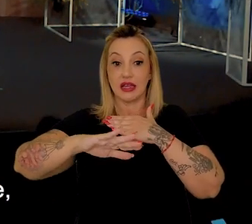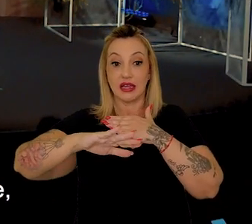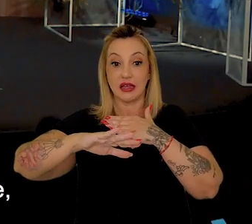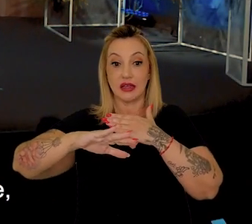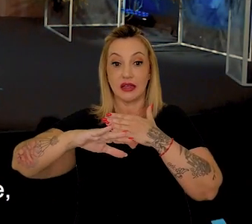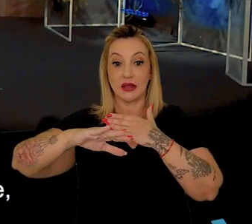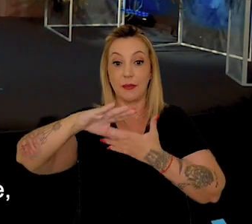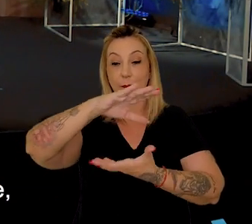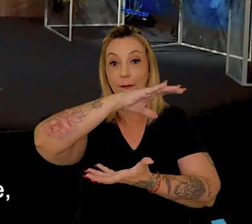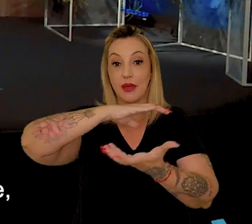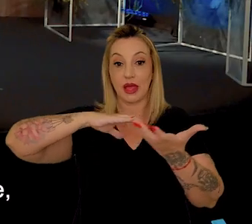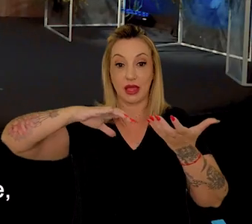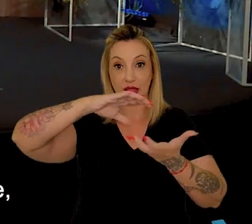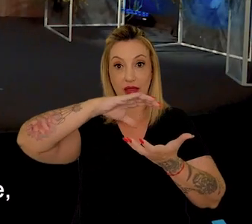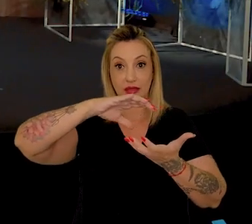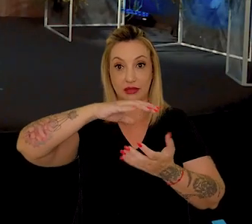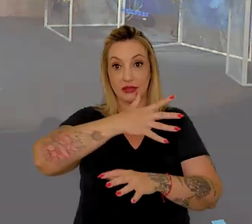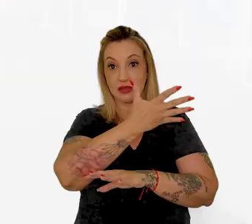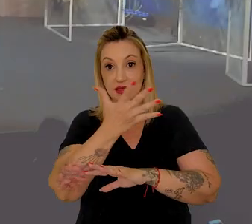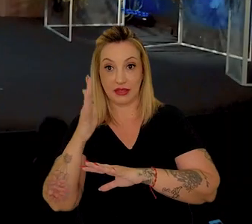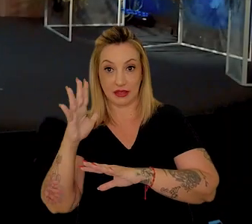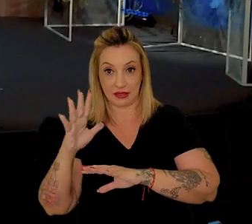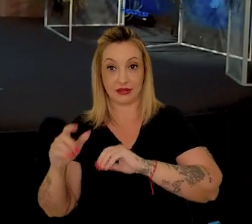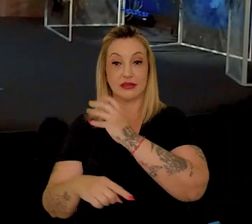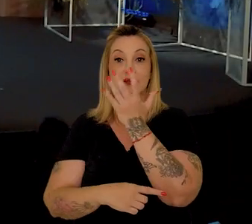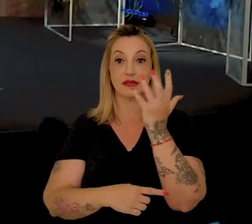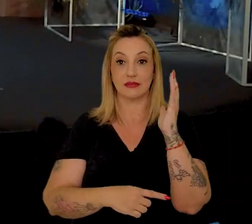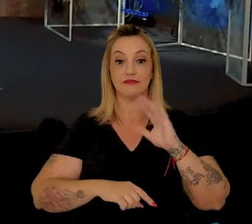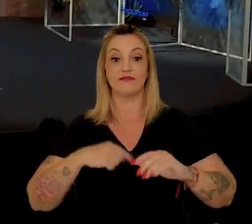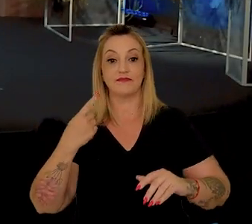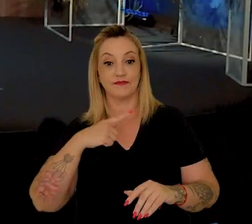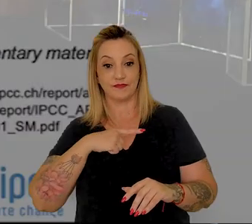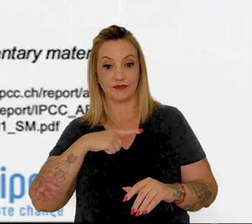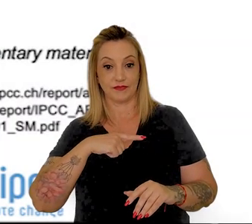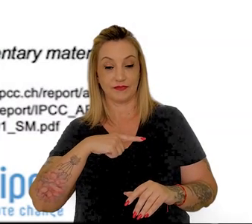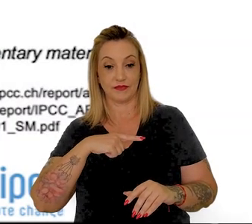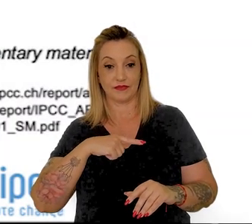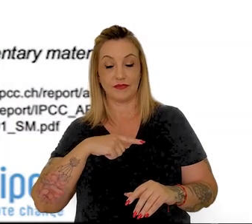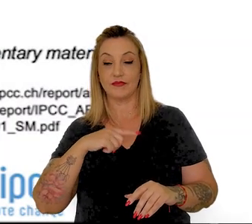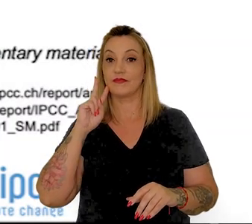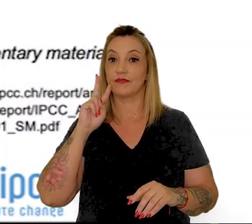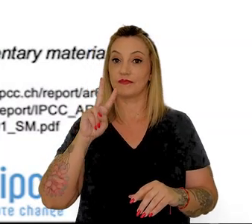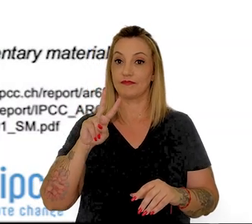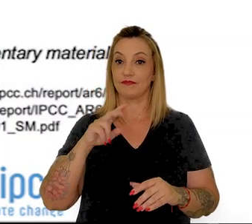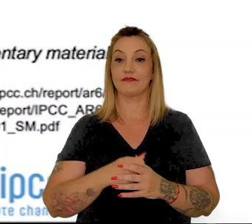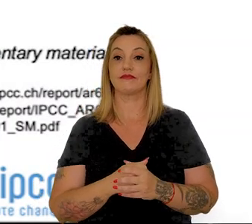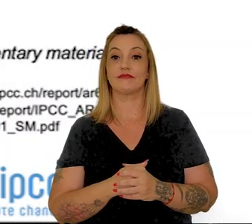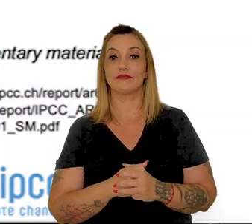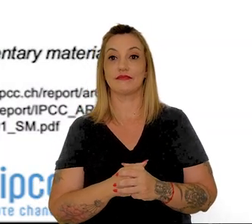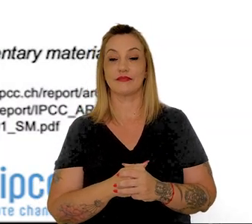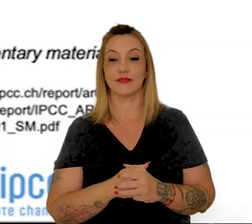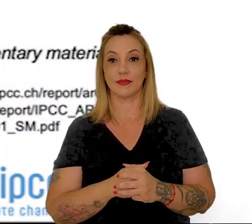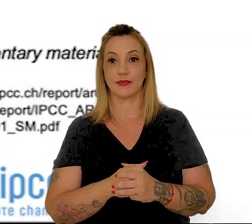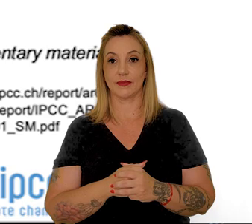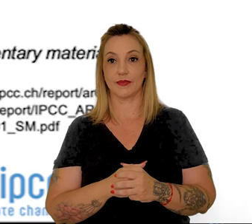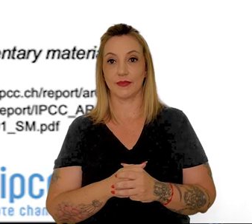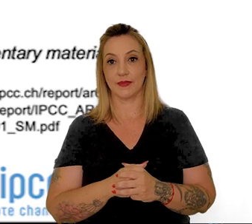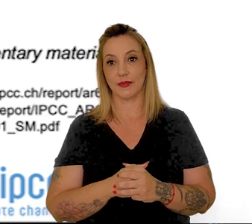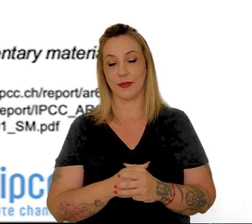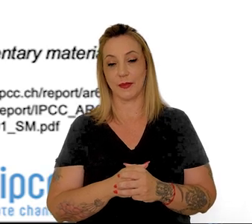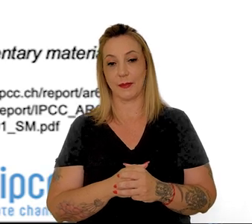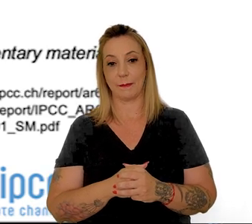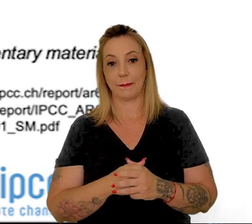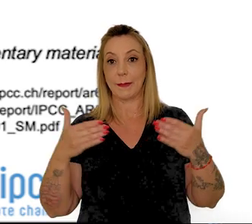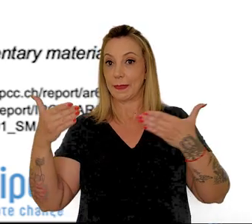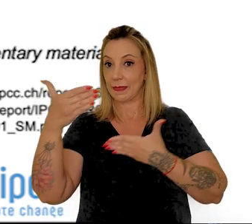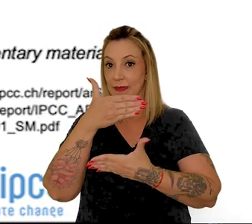e da biosfera terrestre né bom aqui a gente tem então uma uma uma um